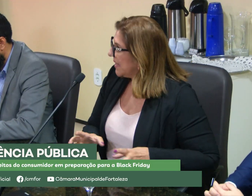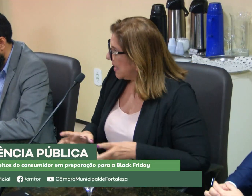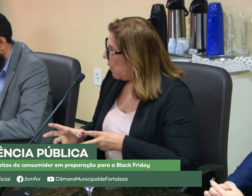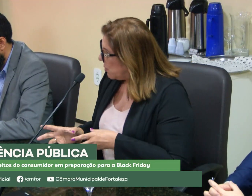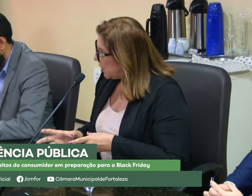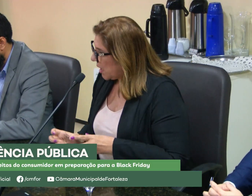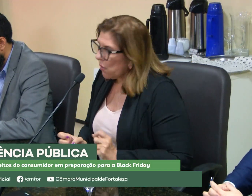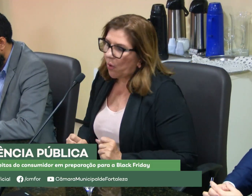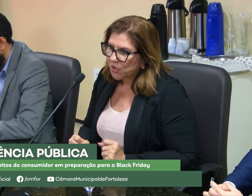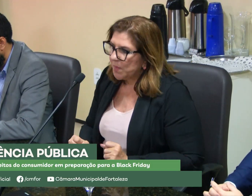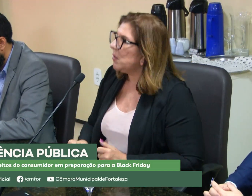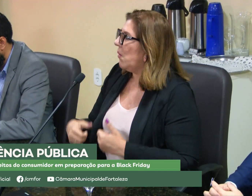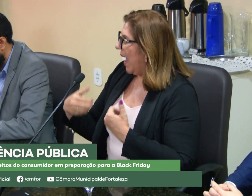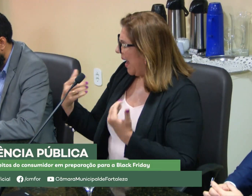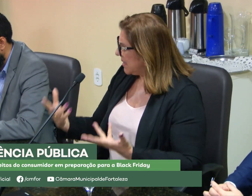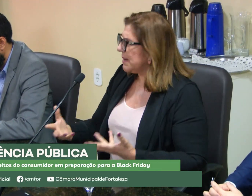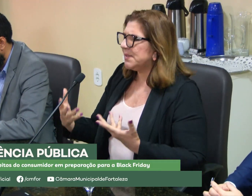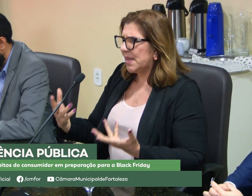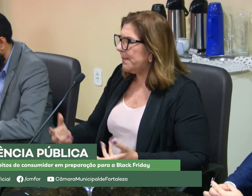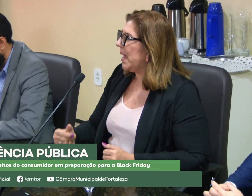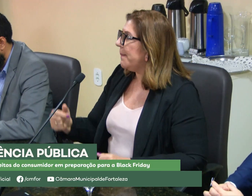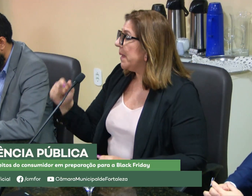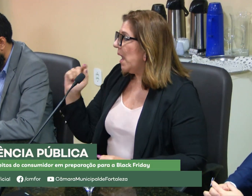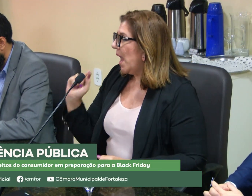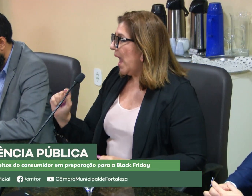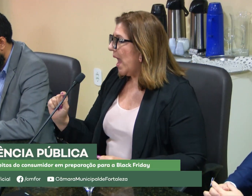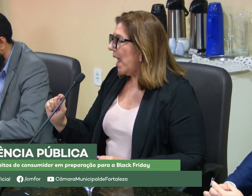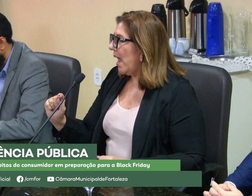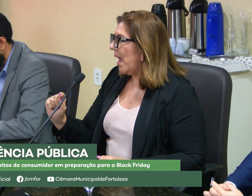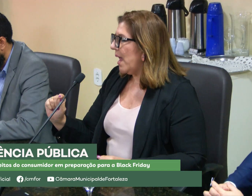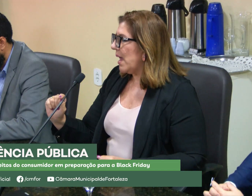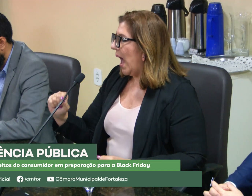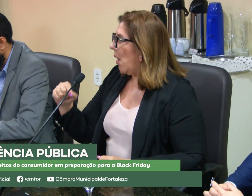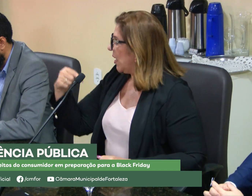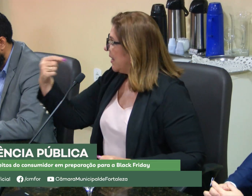uma infração ao direito do consumidor. Também